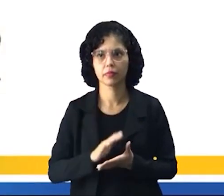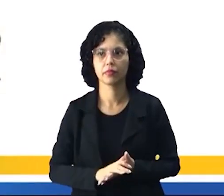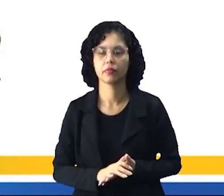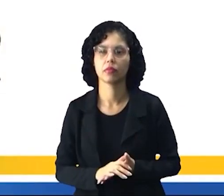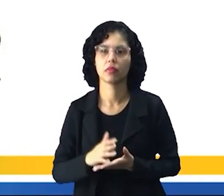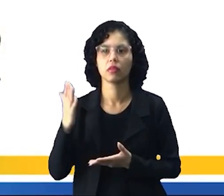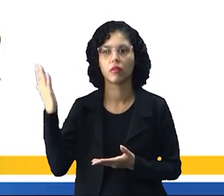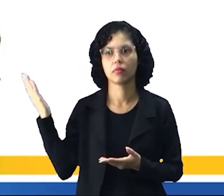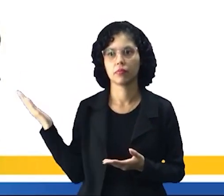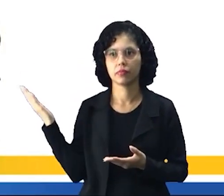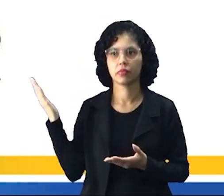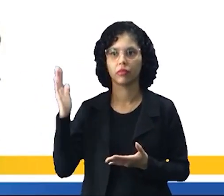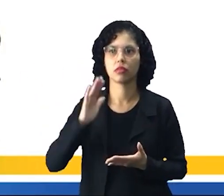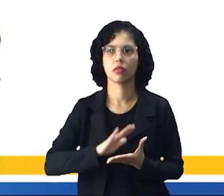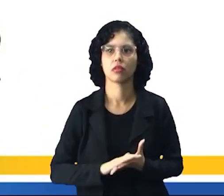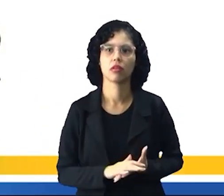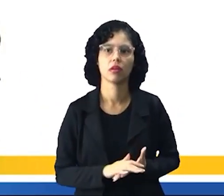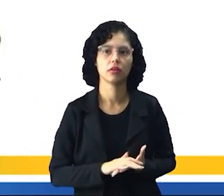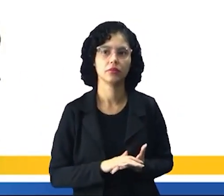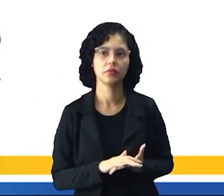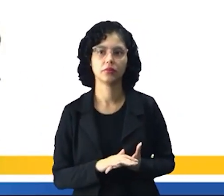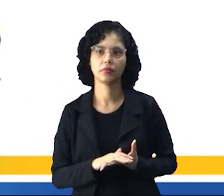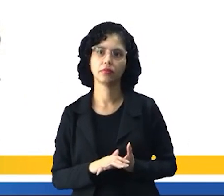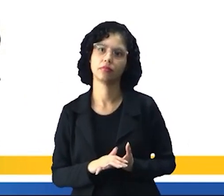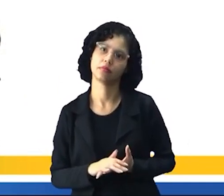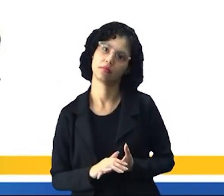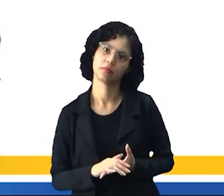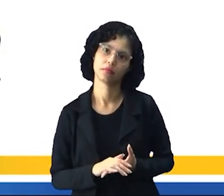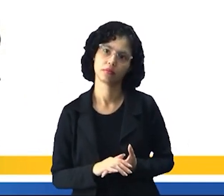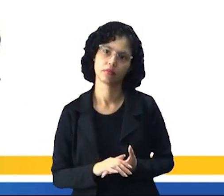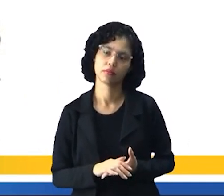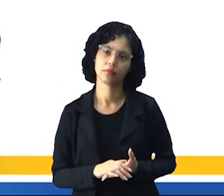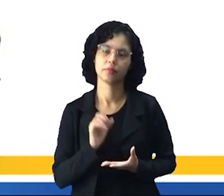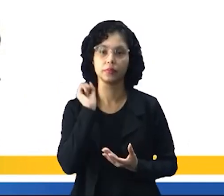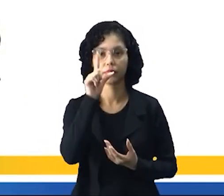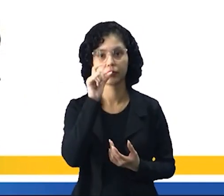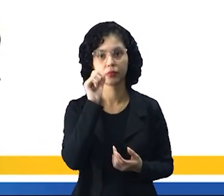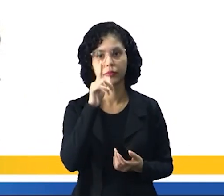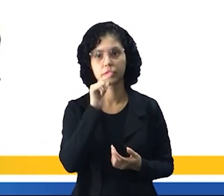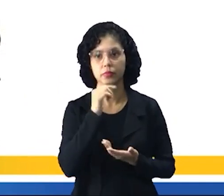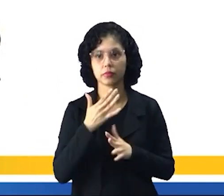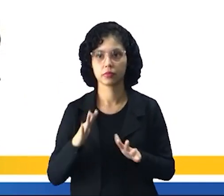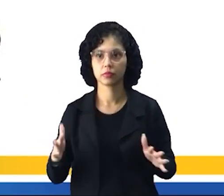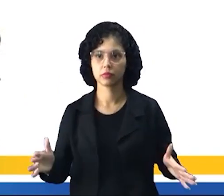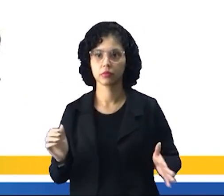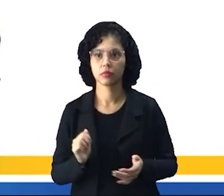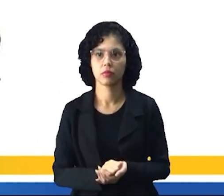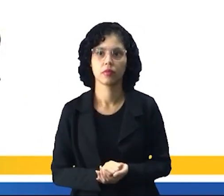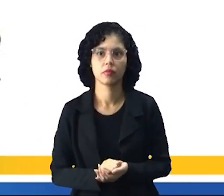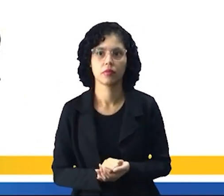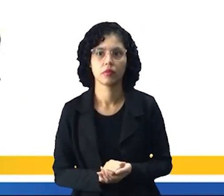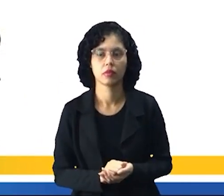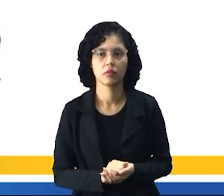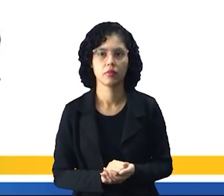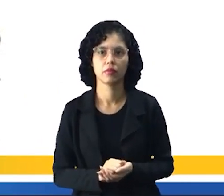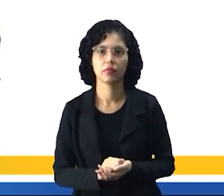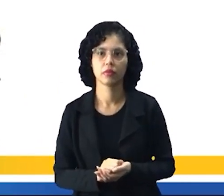Então, só voltando no slide aqui, por exemplo, então, a estrela do mar, a esponja do mar,